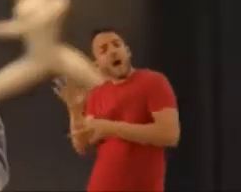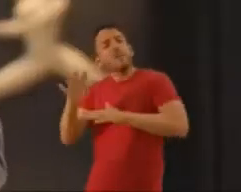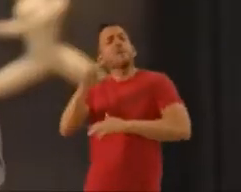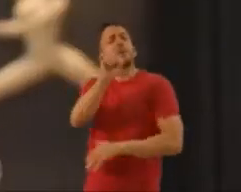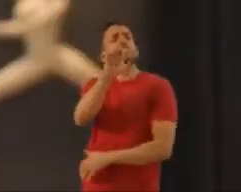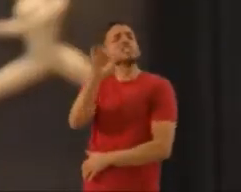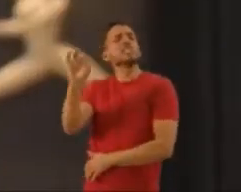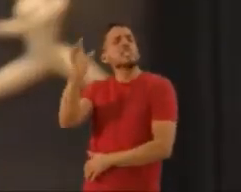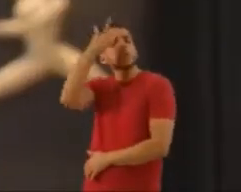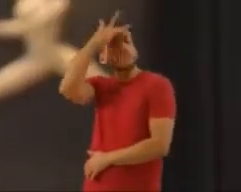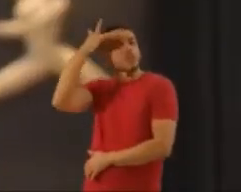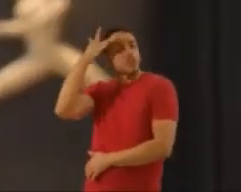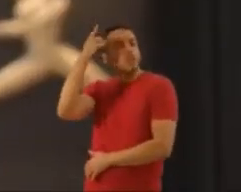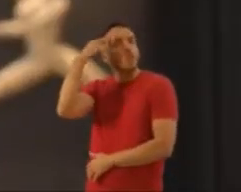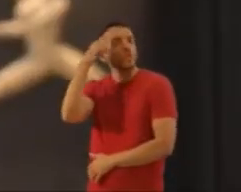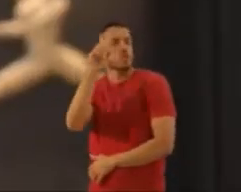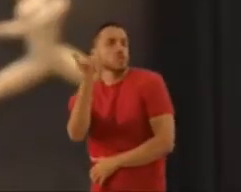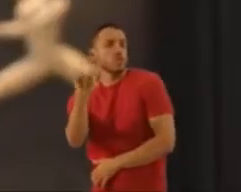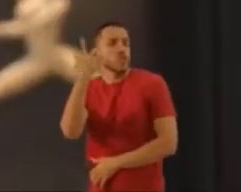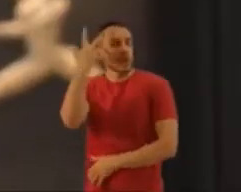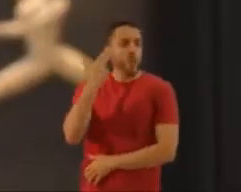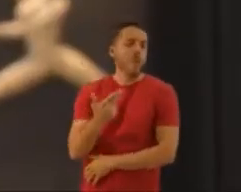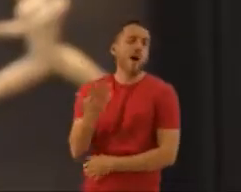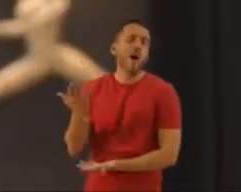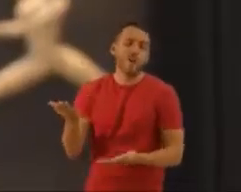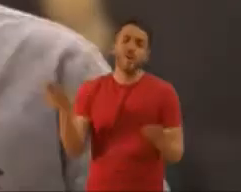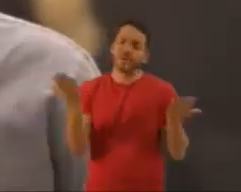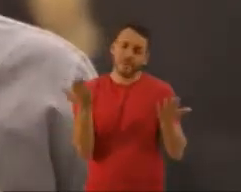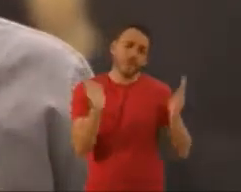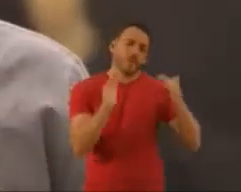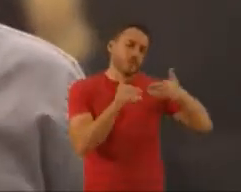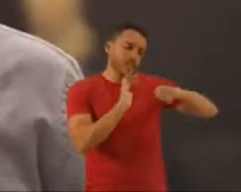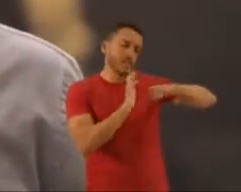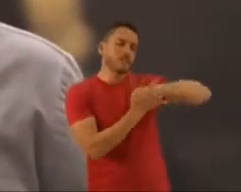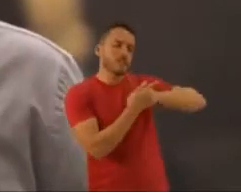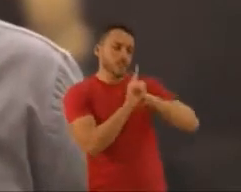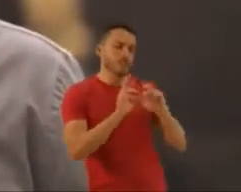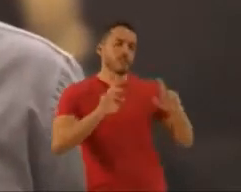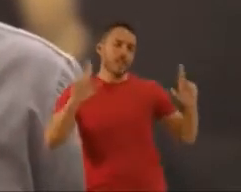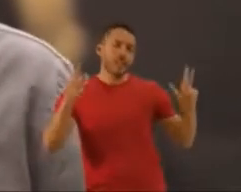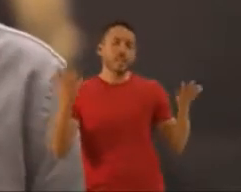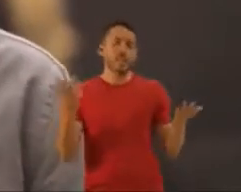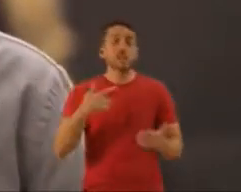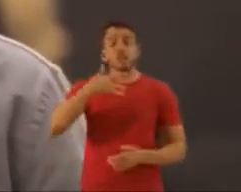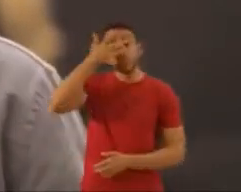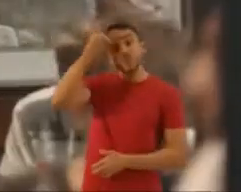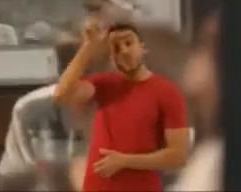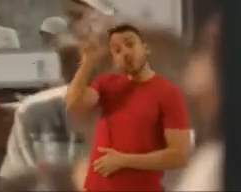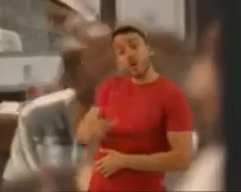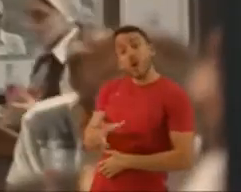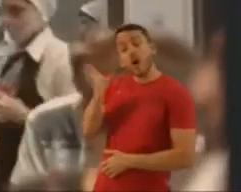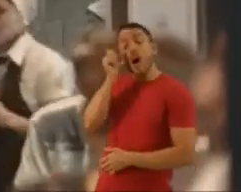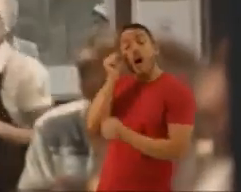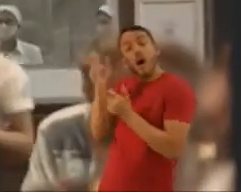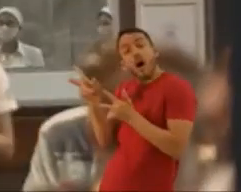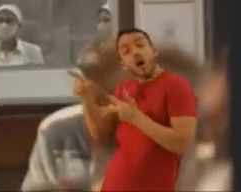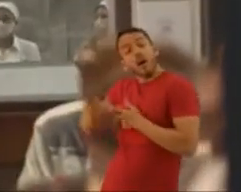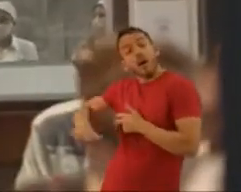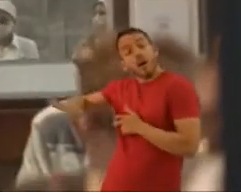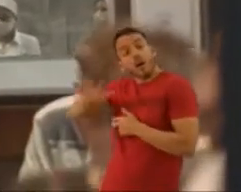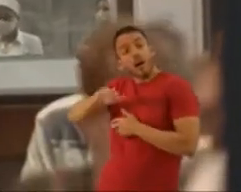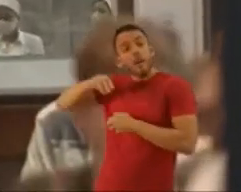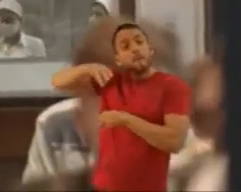os dias, num dia a dia normal, fora essa época de pandemia. Essas pessoas que vêm, que se hospedam em Marília, elas